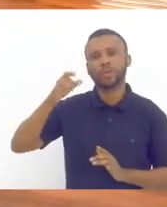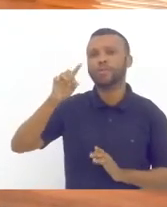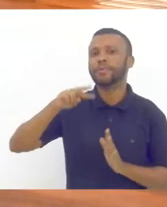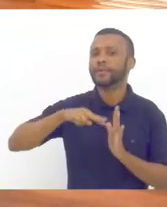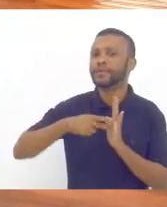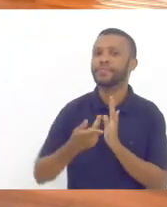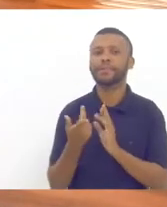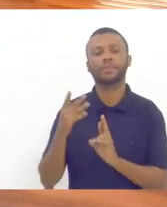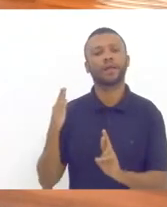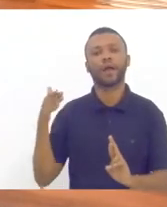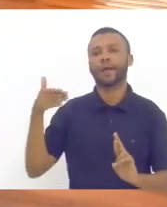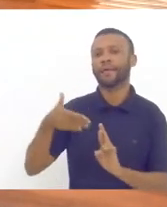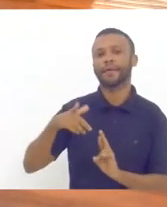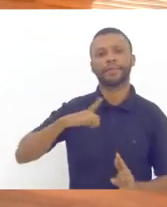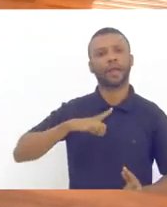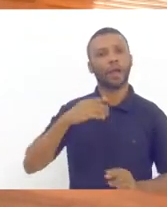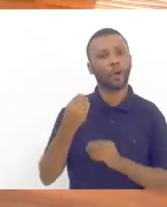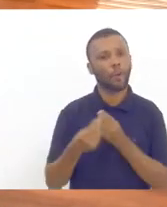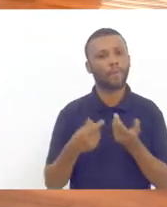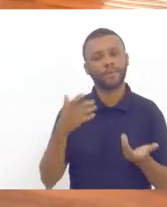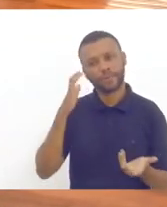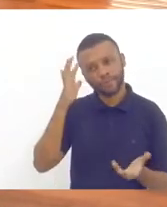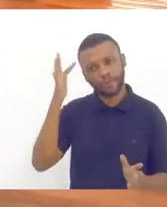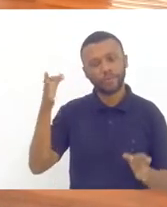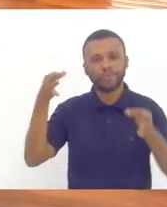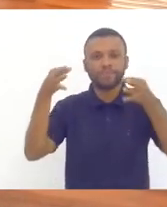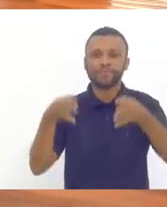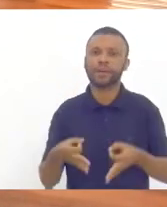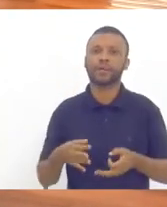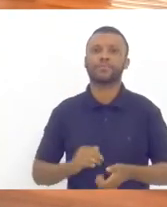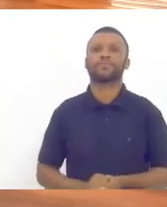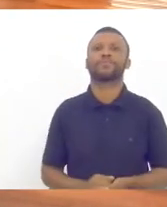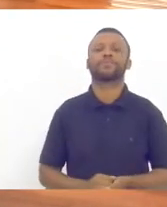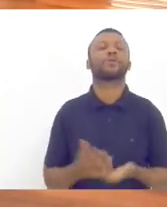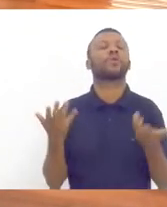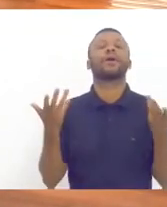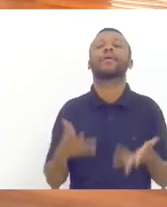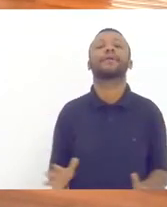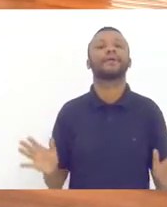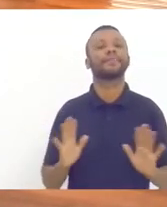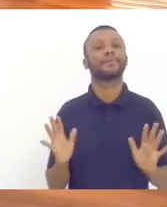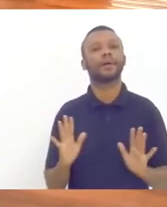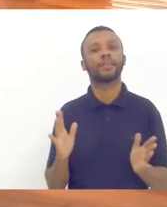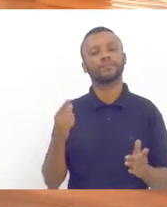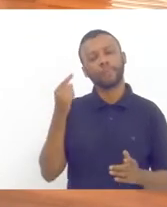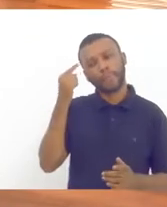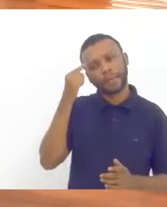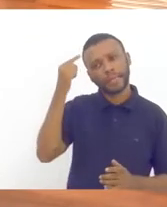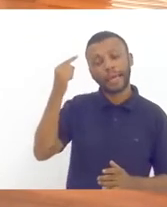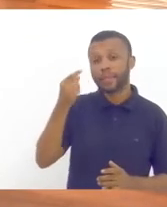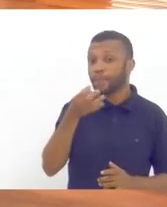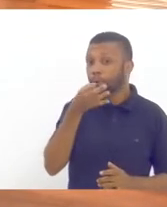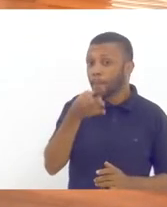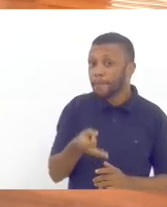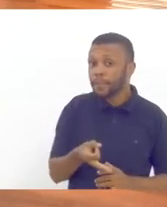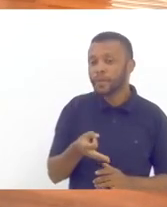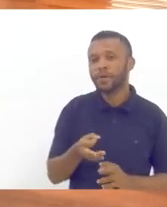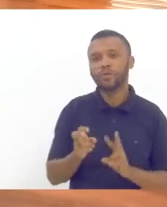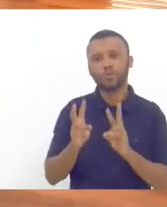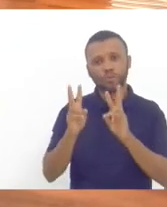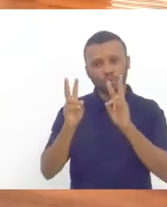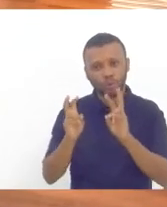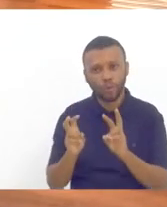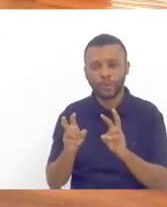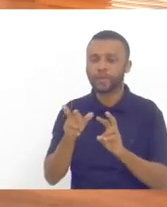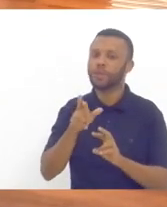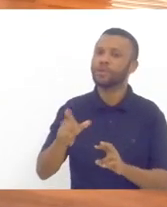ter a referência para pensar como vai se dar essa solução de fato. Só não queria deixar que a gente construísse aqui uma ideia, pelo menos da minha posição, que não fosse